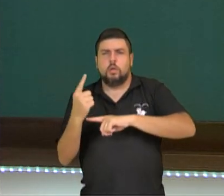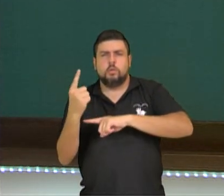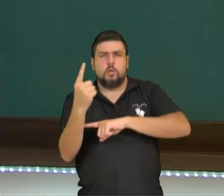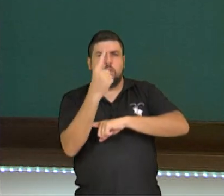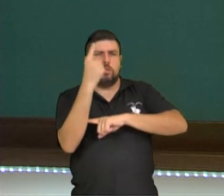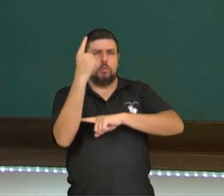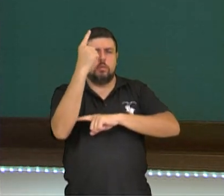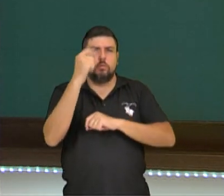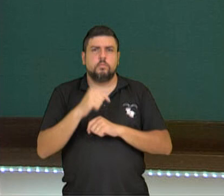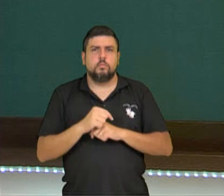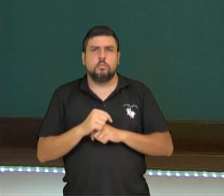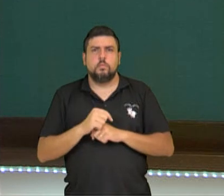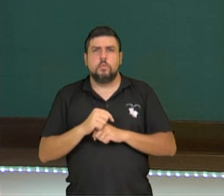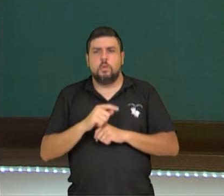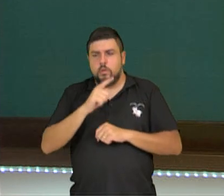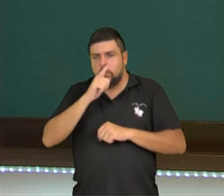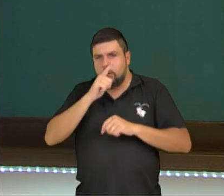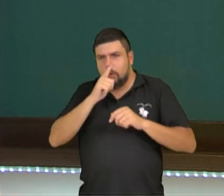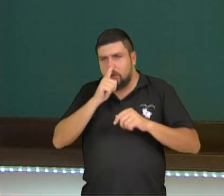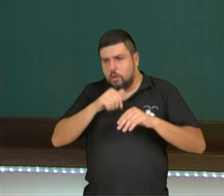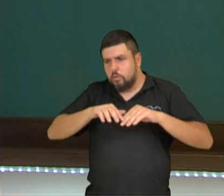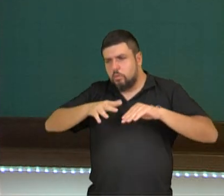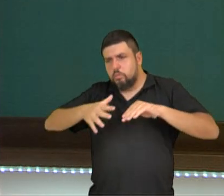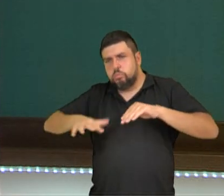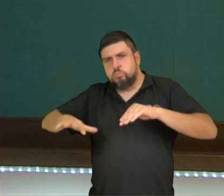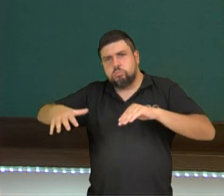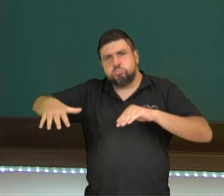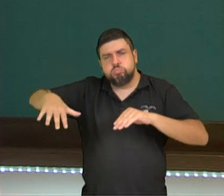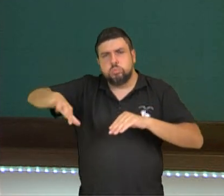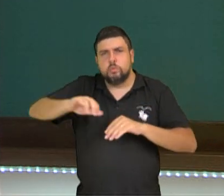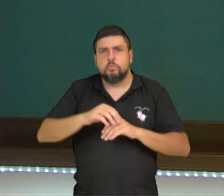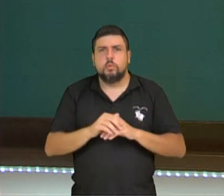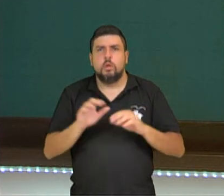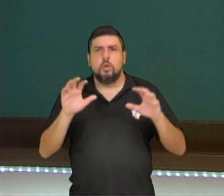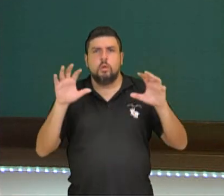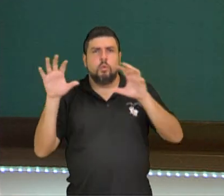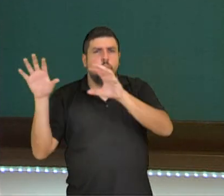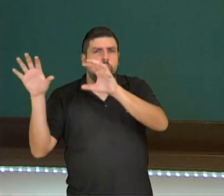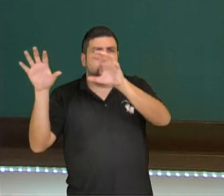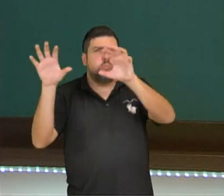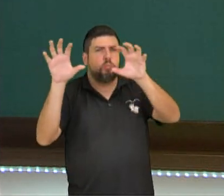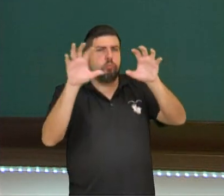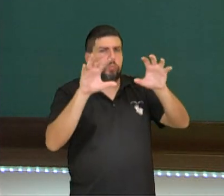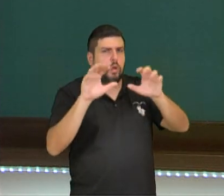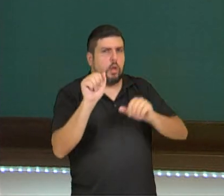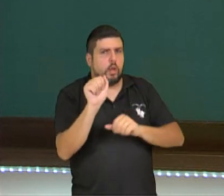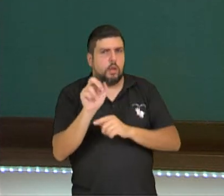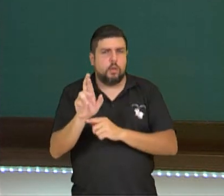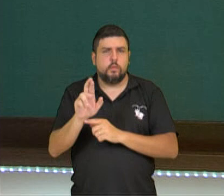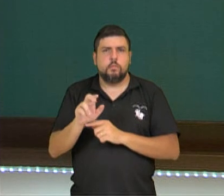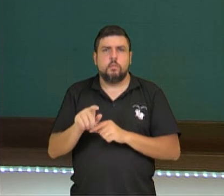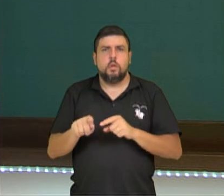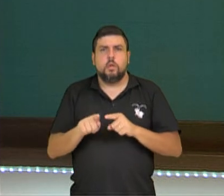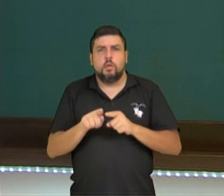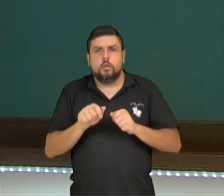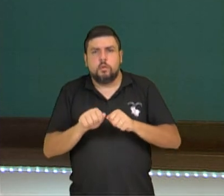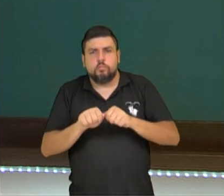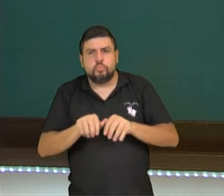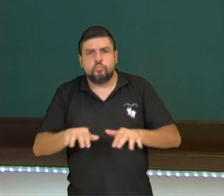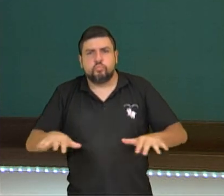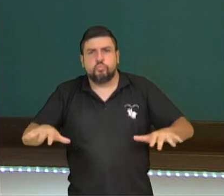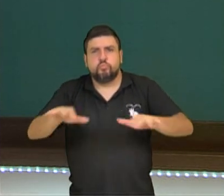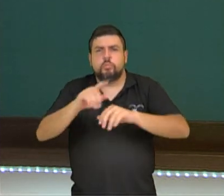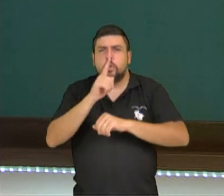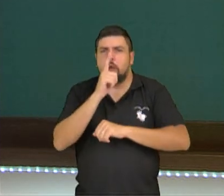continentalidade ou maritimidade, massas de ar, correntes marítimas e